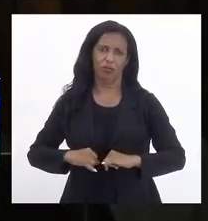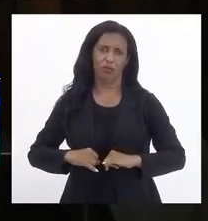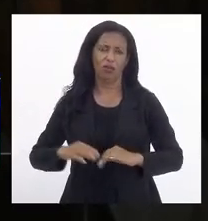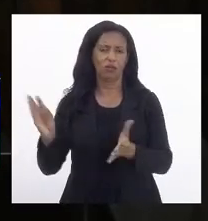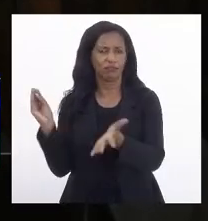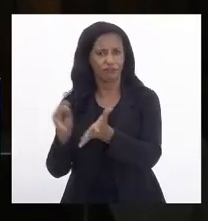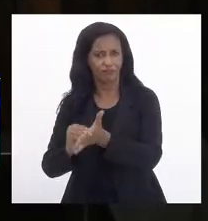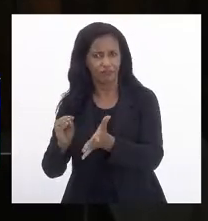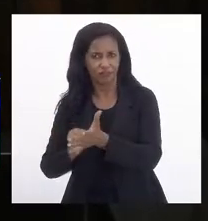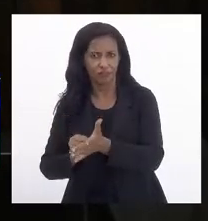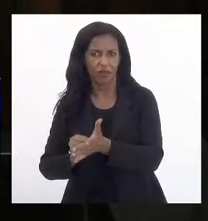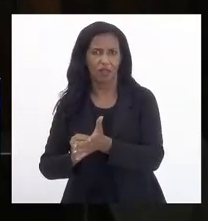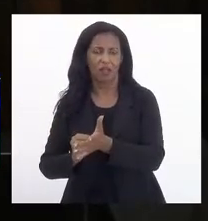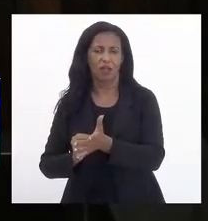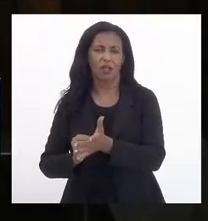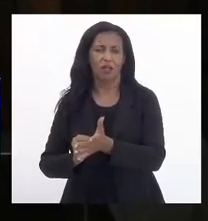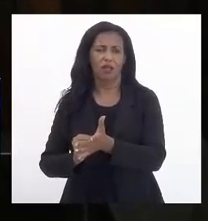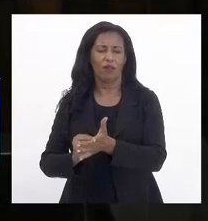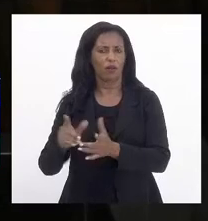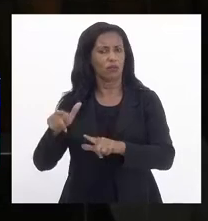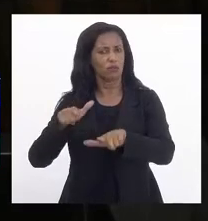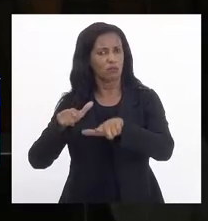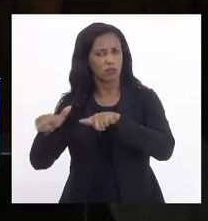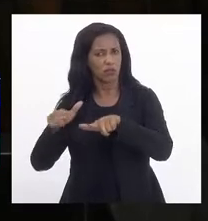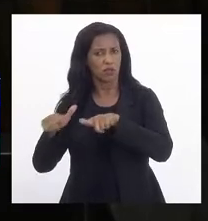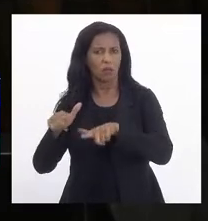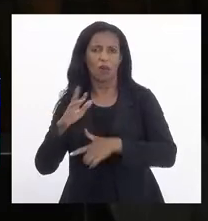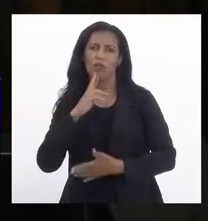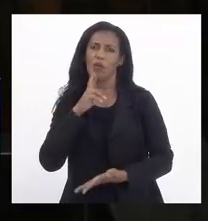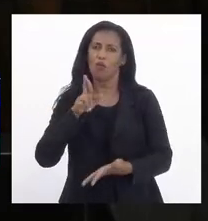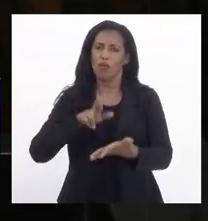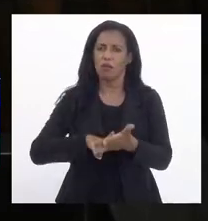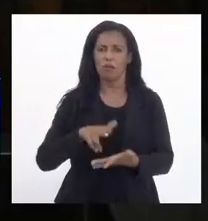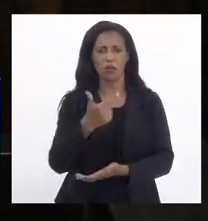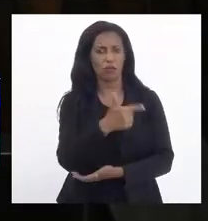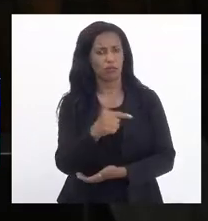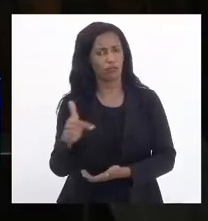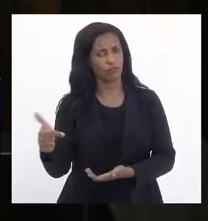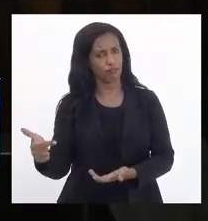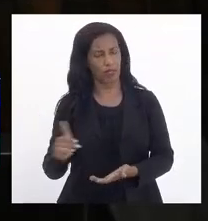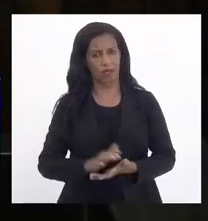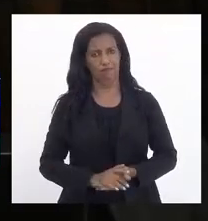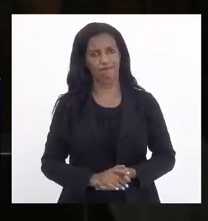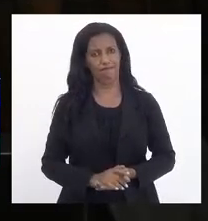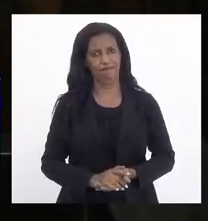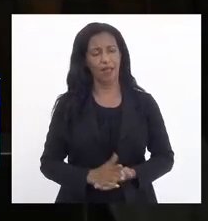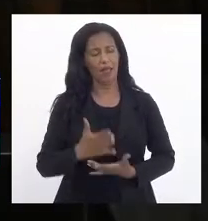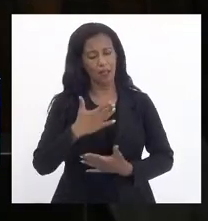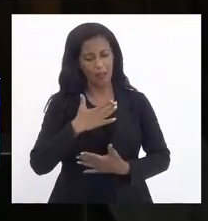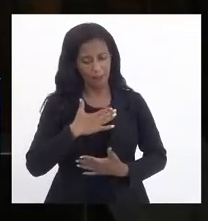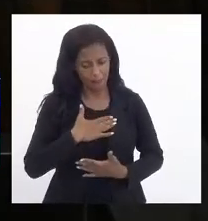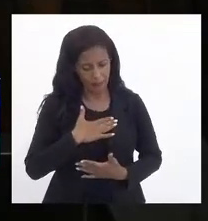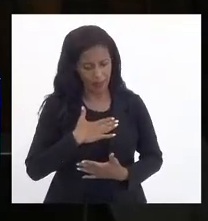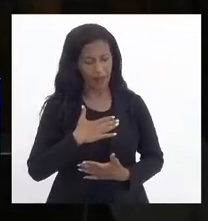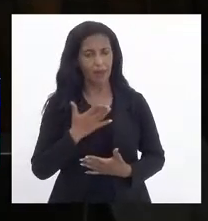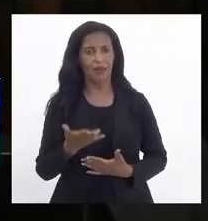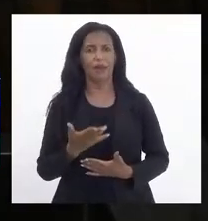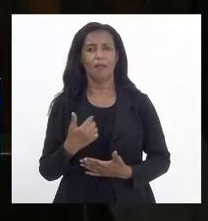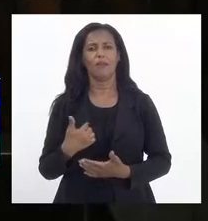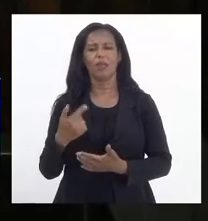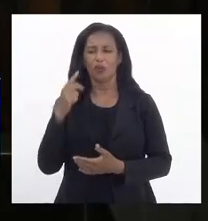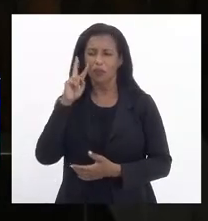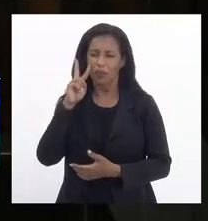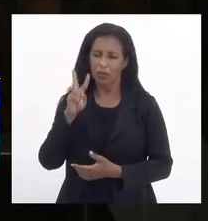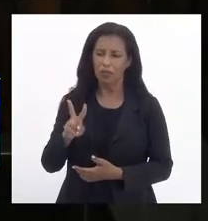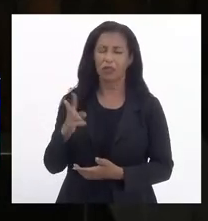subremunerados, que não estão tendo o seu trabalho devidamente reconhecido. Isso, para mim, é uma questão de princípio. Vou sempre estar a favor do